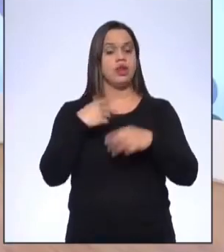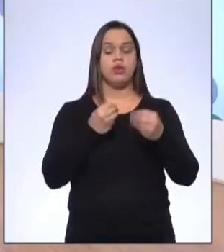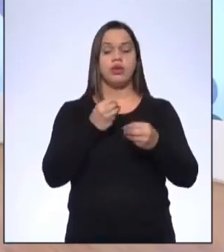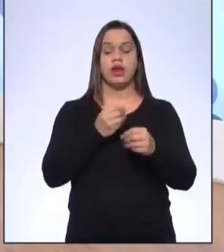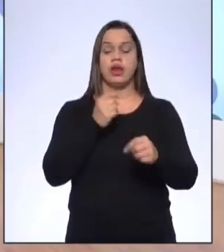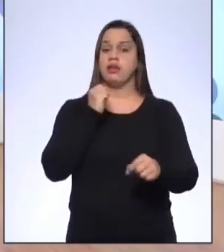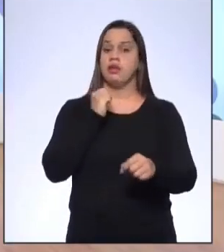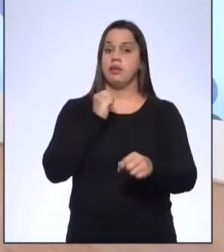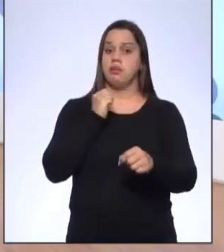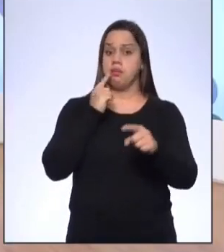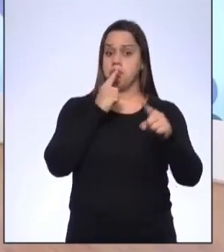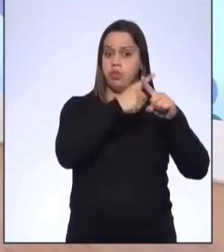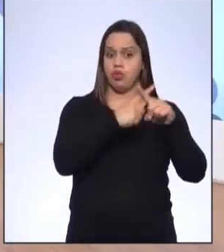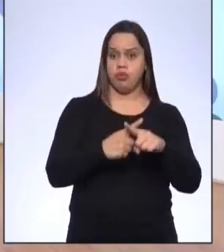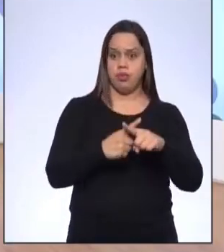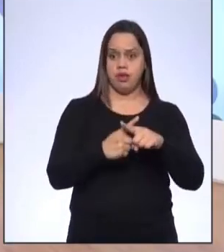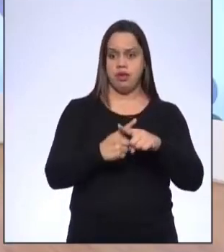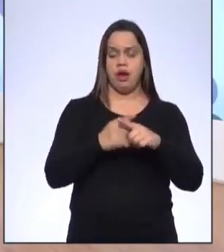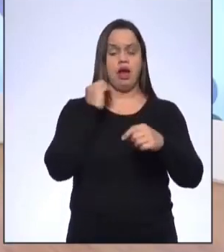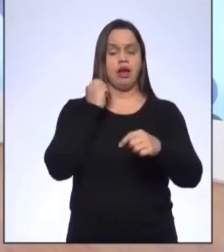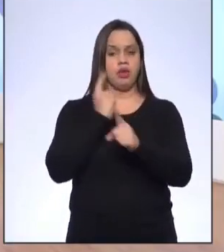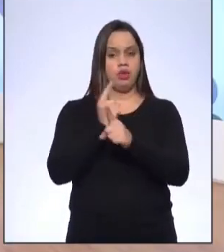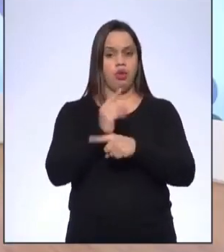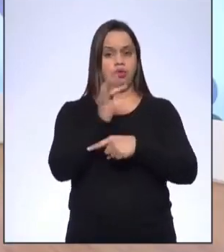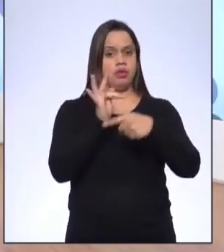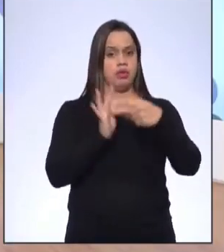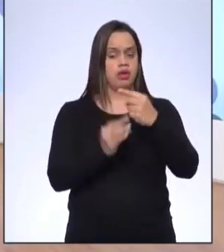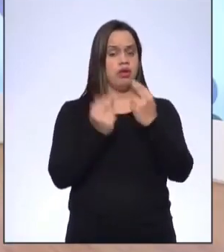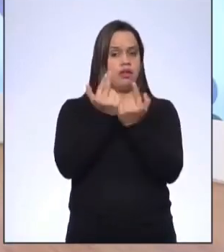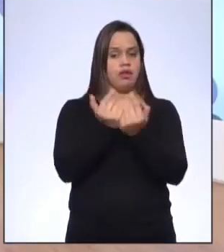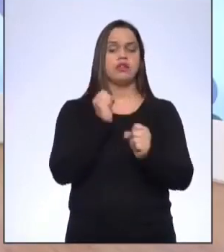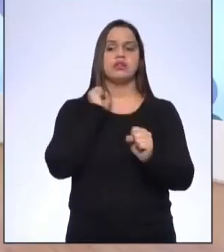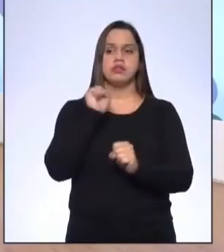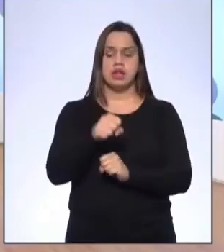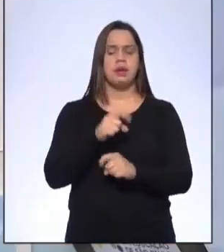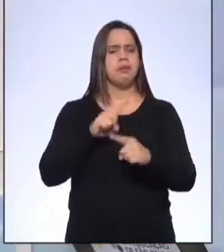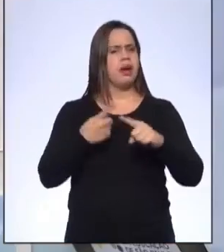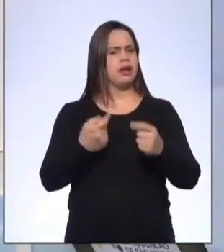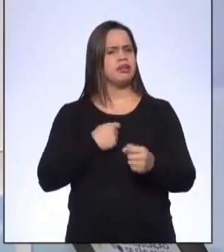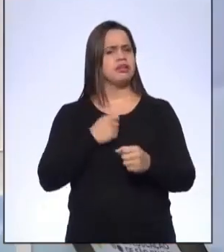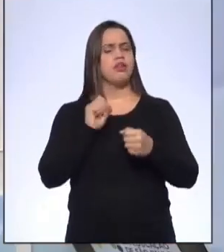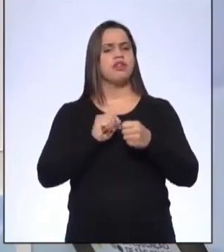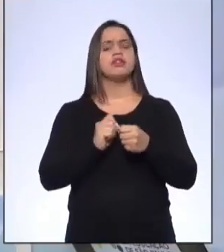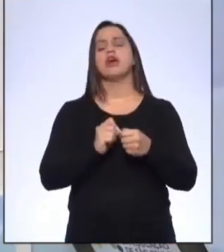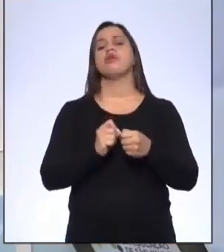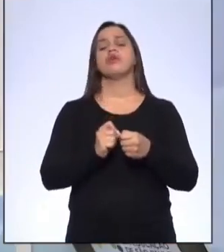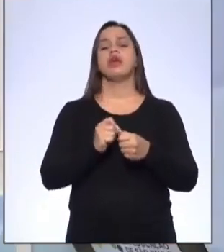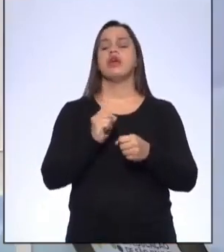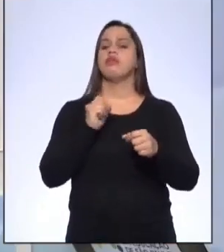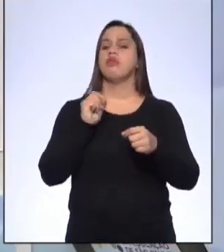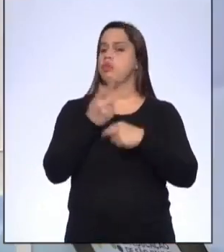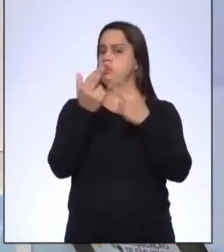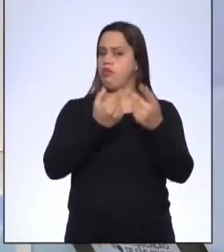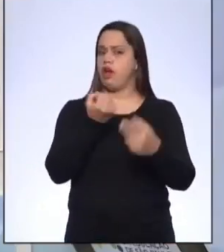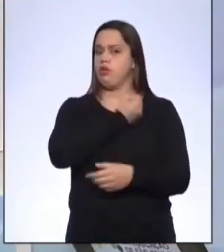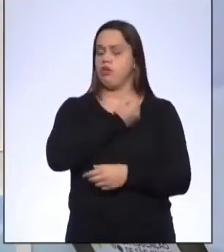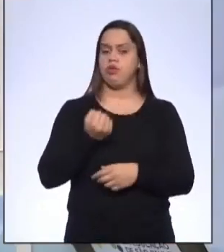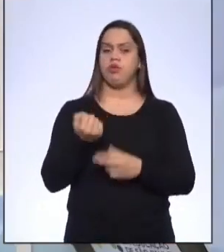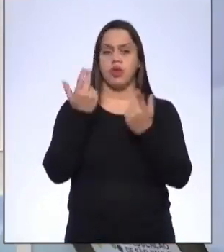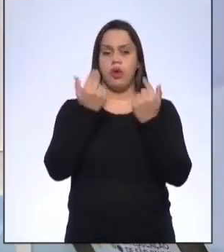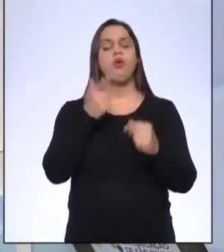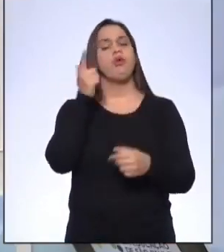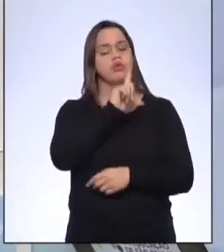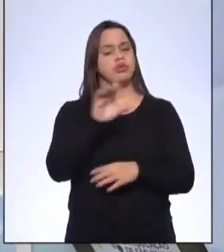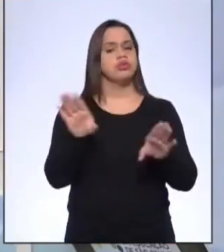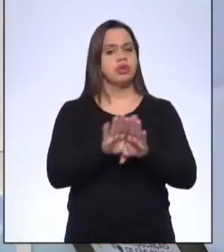equivalente? Sim, encontramos. E se eu pegar e dividir essa fração que não é redutível por um mesmo valor, consigo? Consigo também.